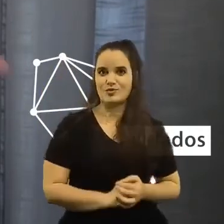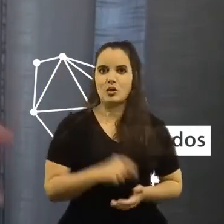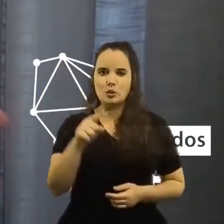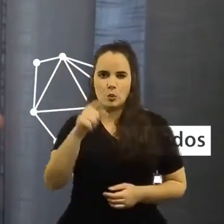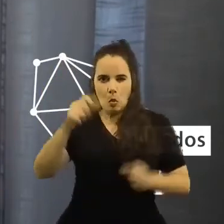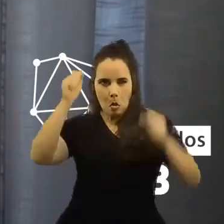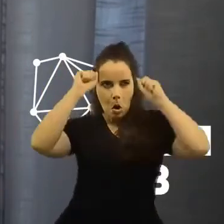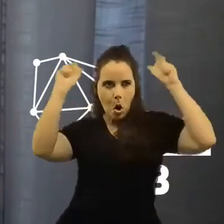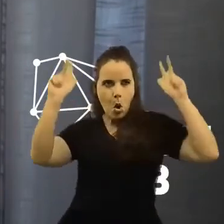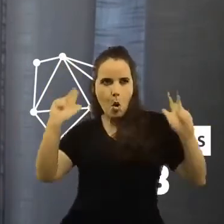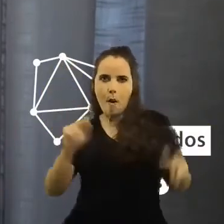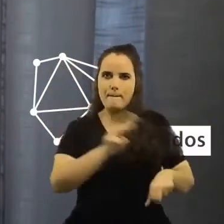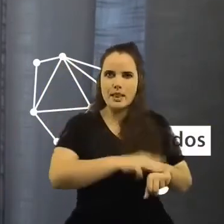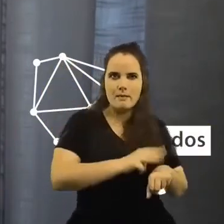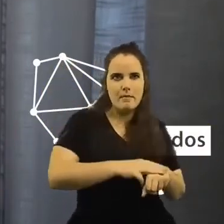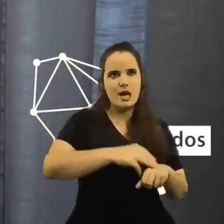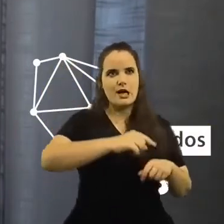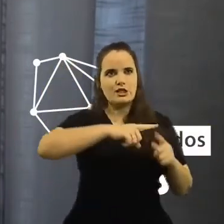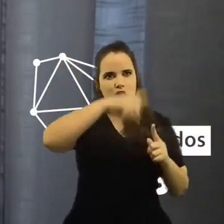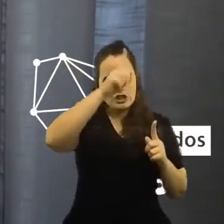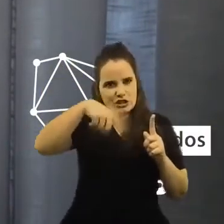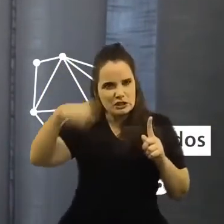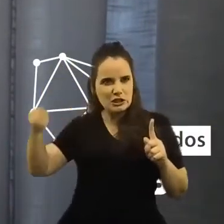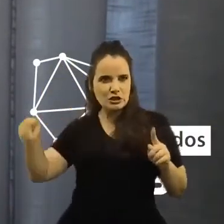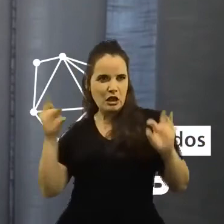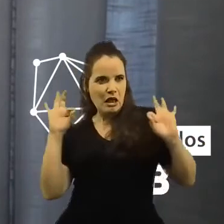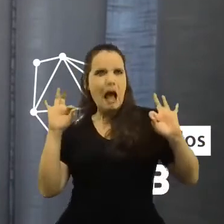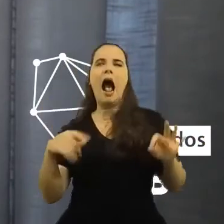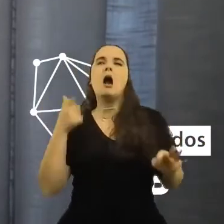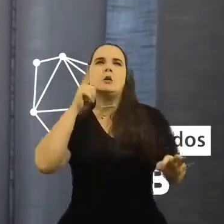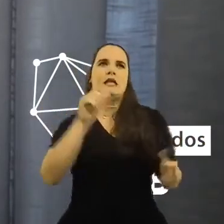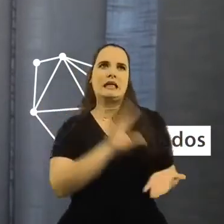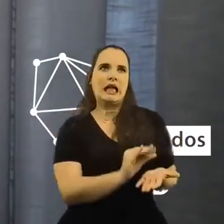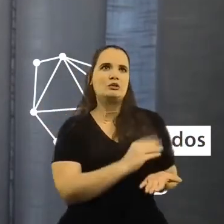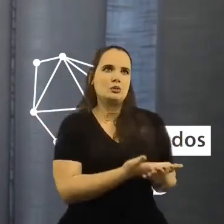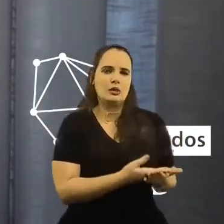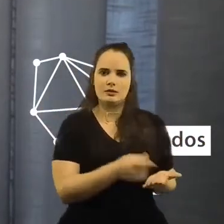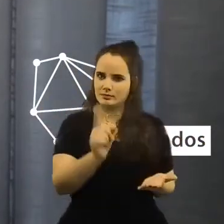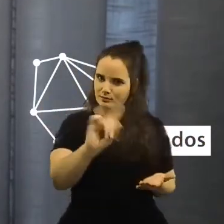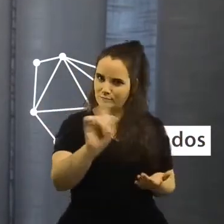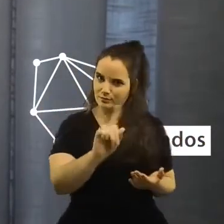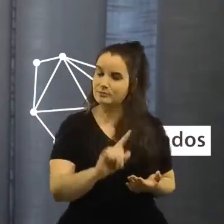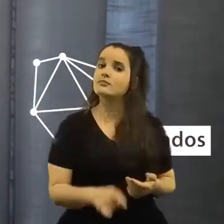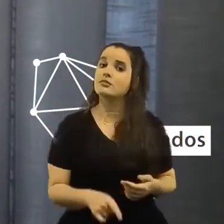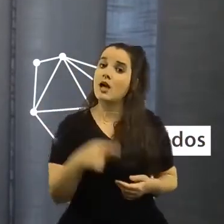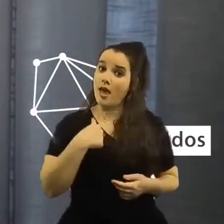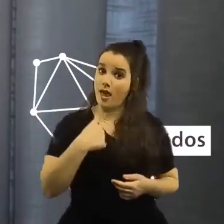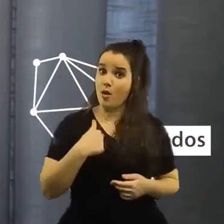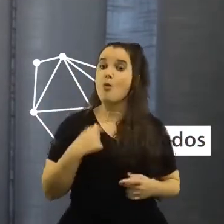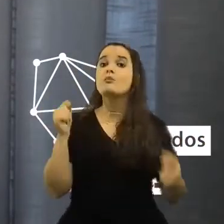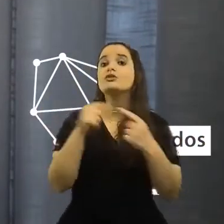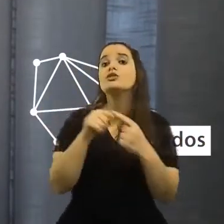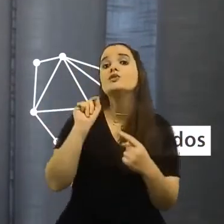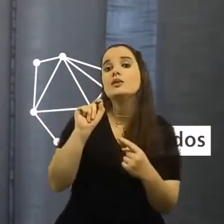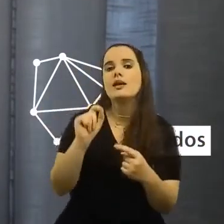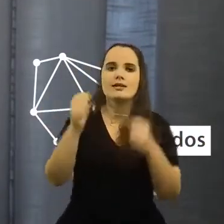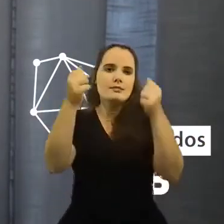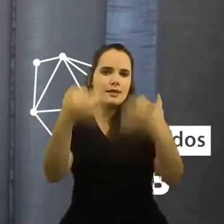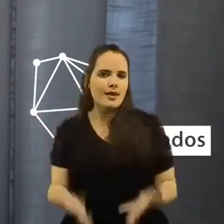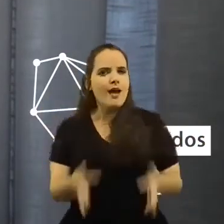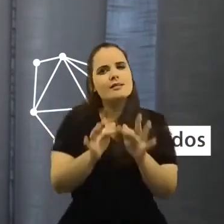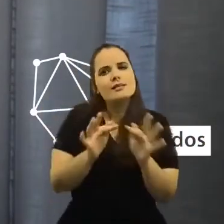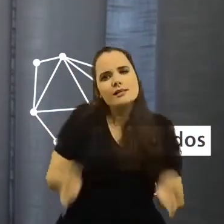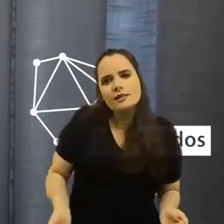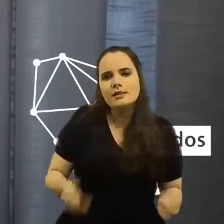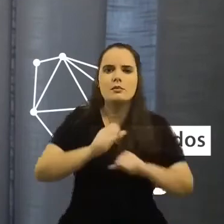matemática ou estatística para encarar essa jornada com a gente. A nossa missão nessa série e o meu propósito é explicar tudo de forma muito simples para você